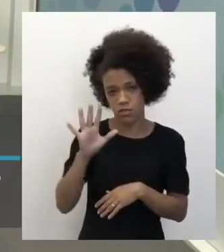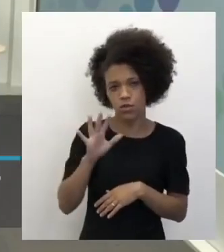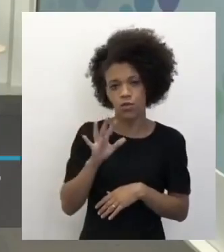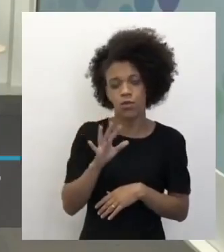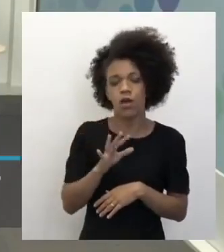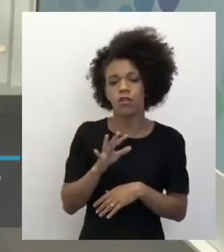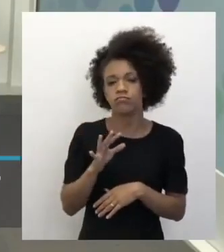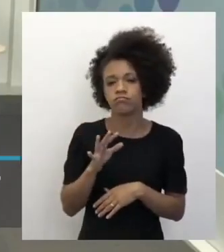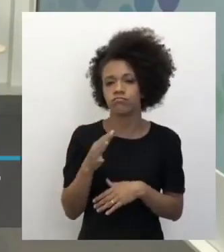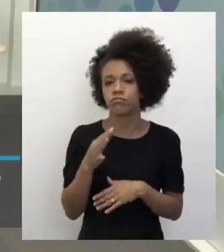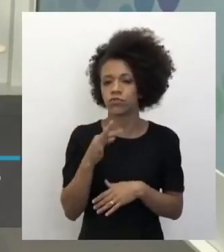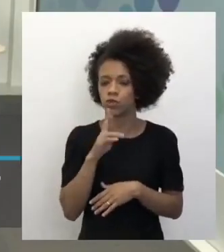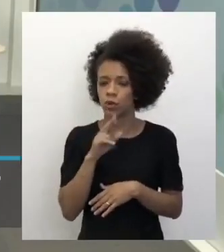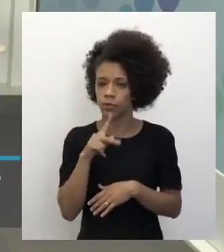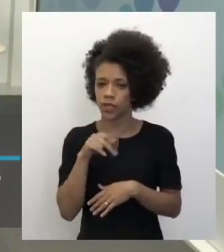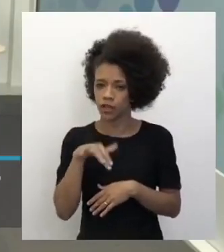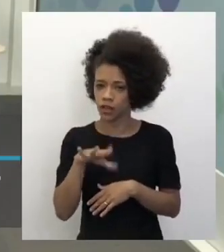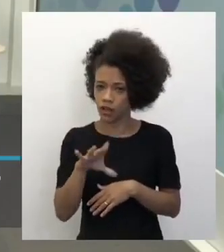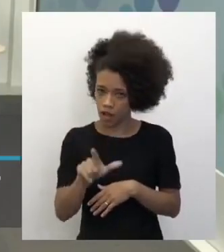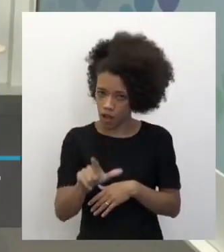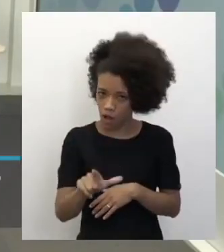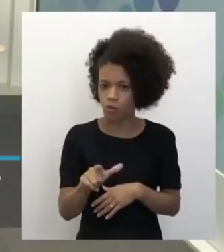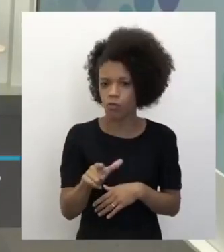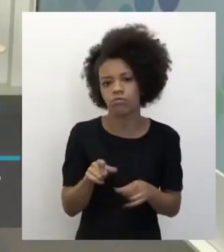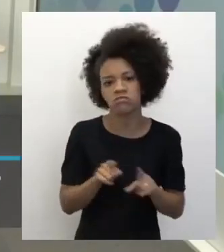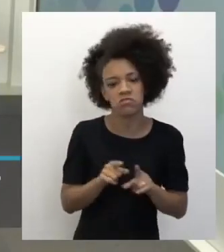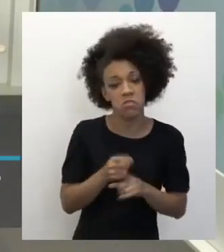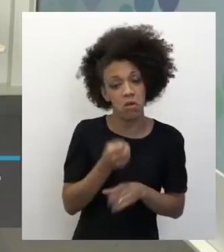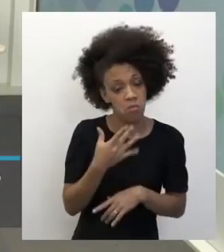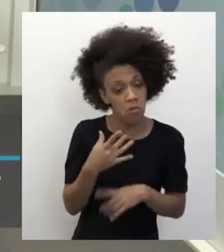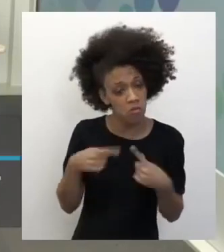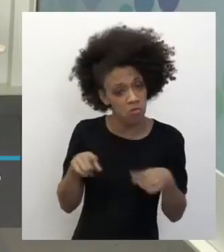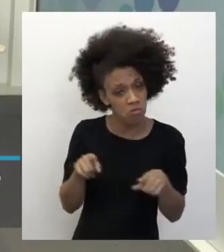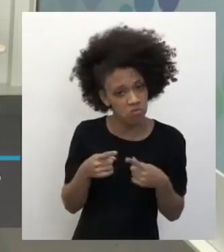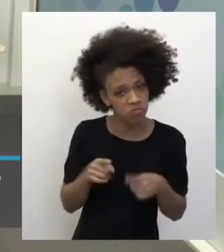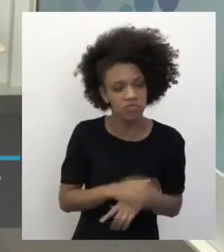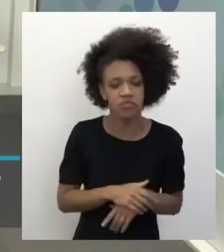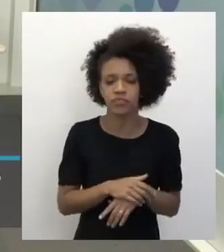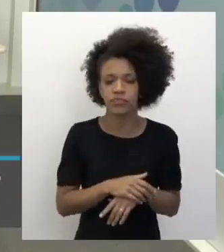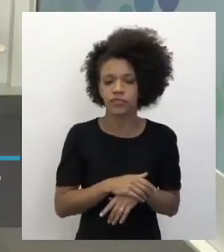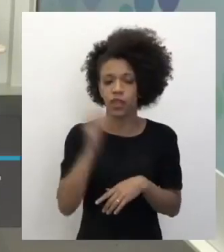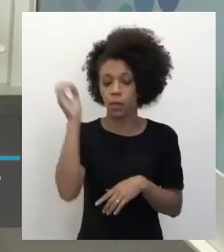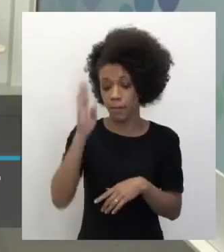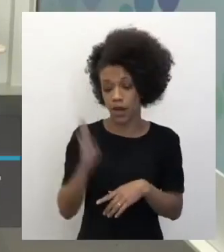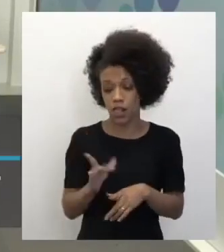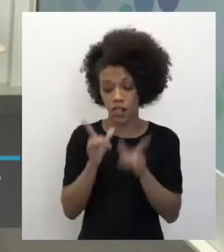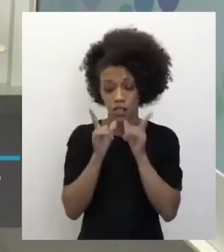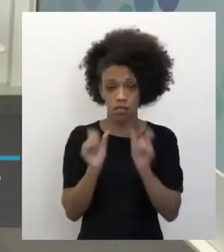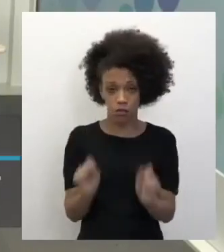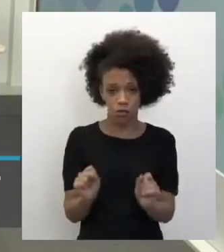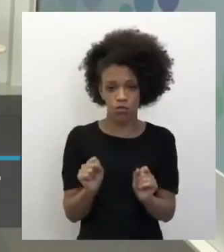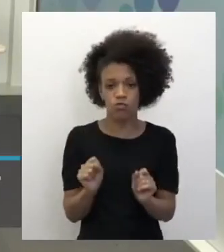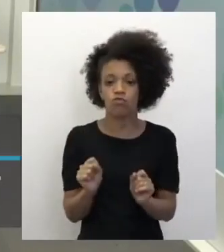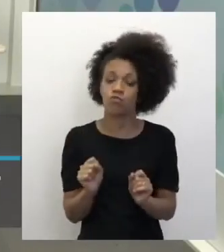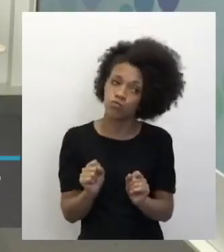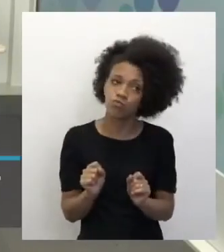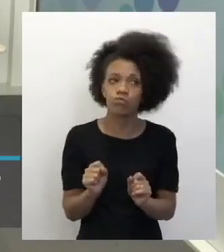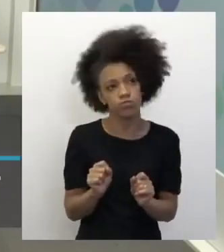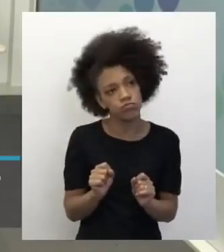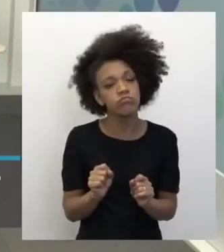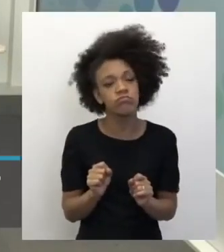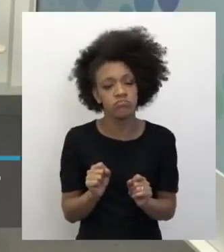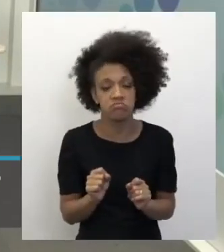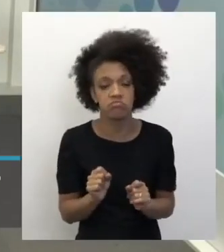tropical. Poderia ser também um bom nome para letra de música, não é? O Wesley colocou Brasil linguístico. Brasil